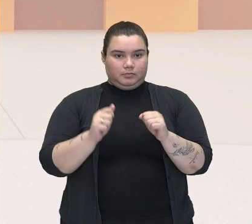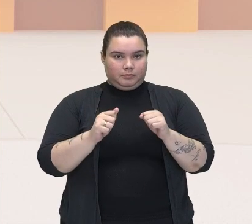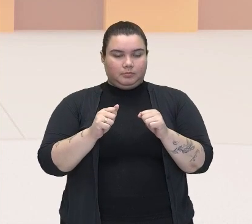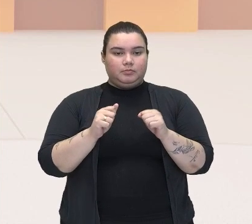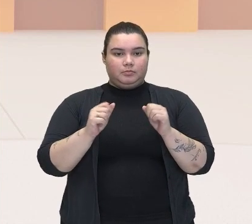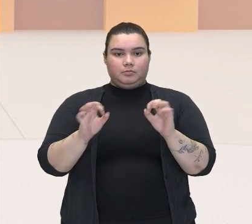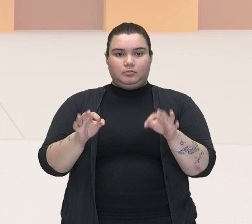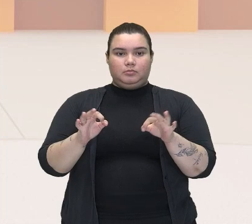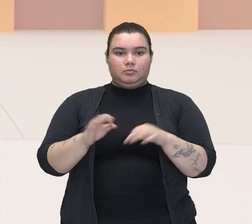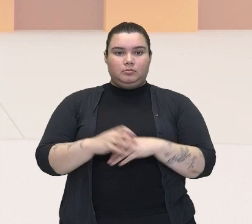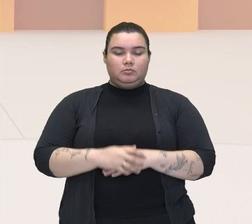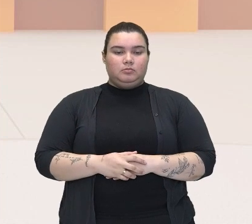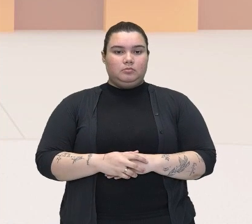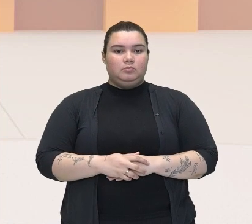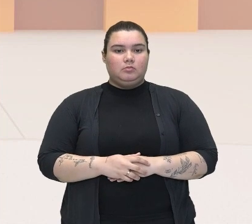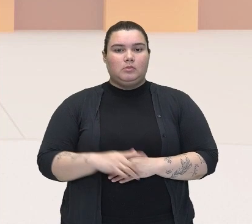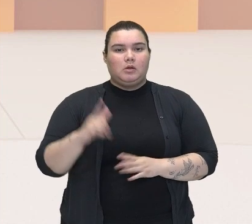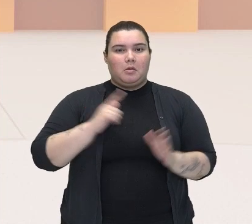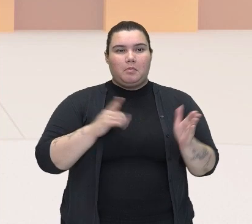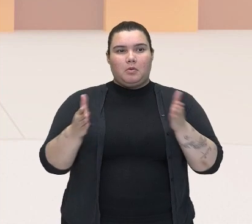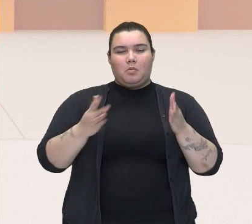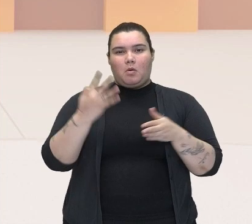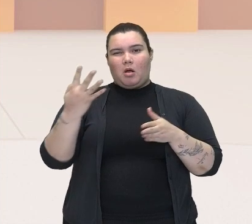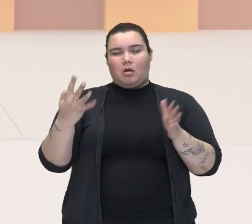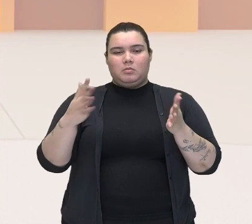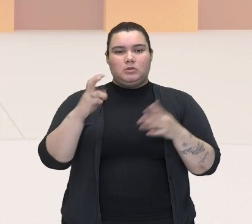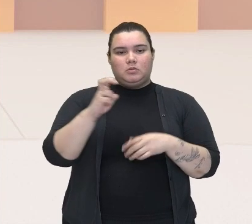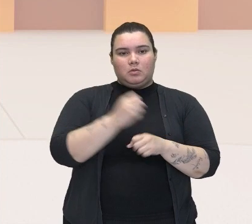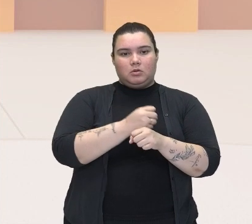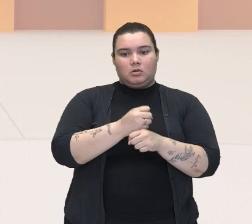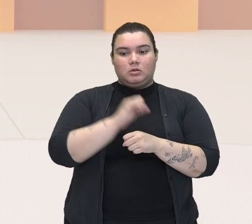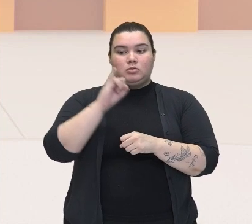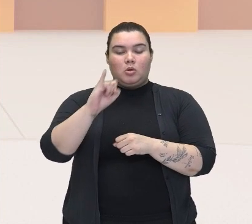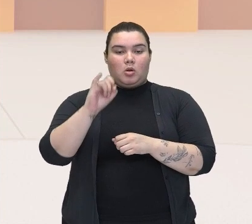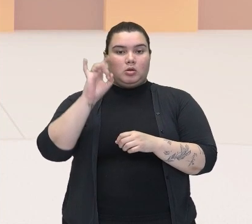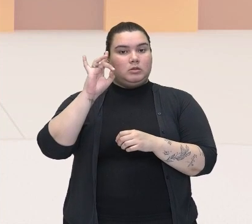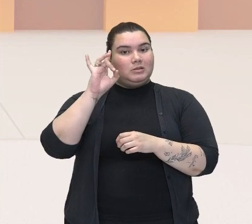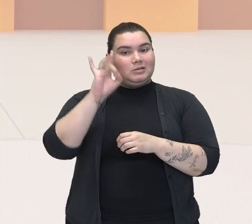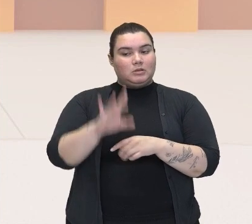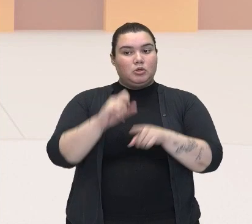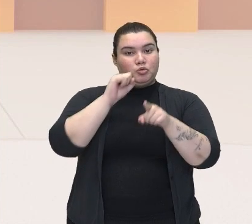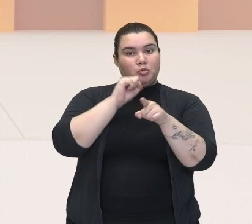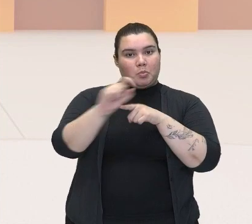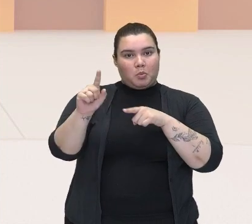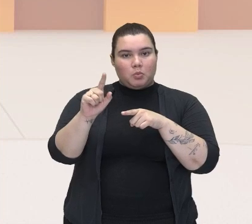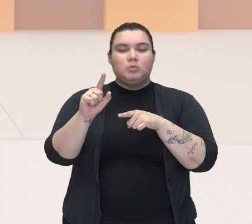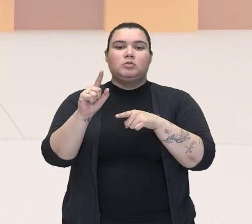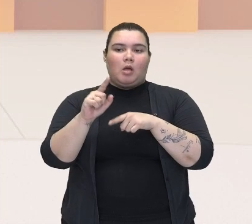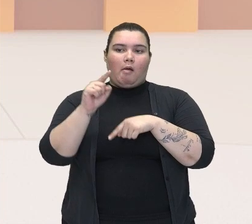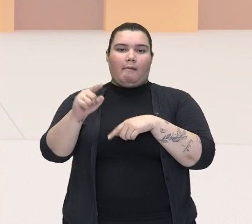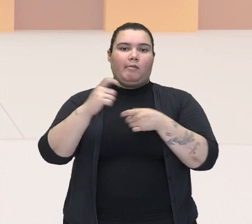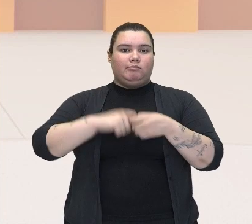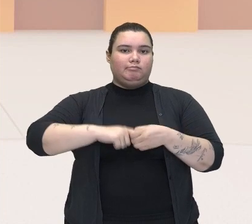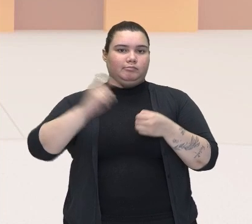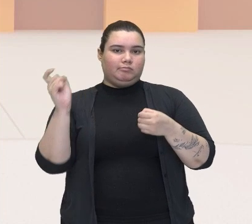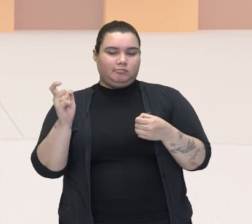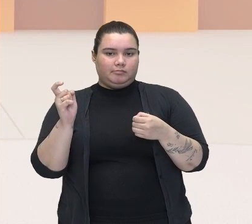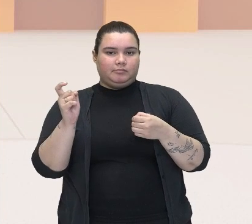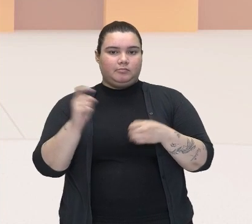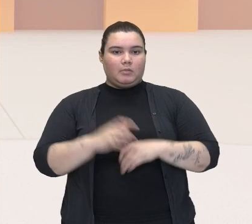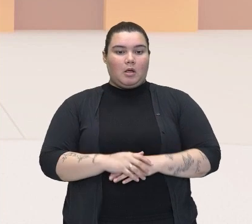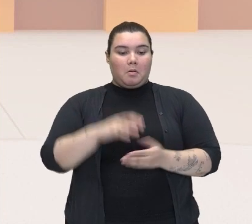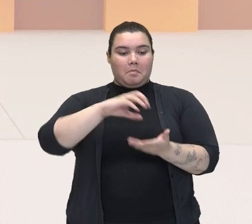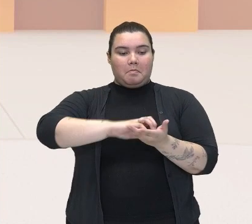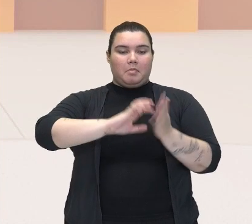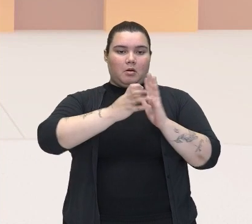pelos 4 ou 5 anos e ele só cai se houver um impeachment, né? No caso do parlamentarismo, o governo